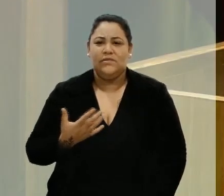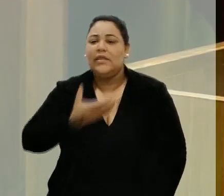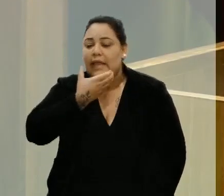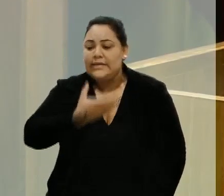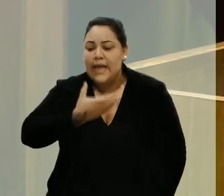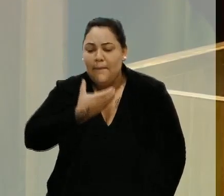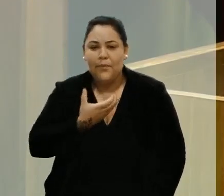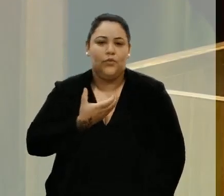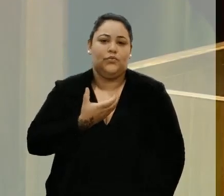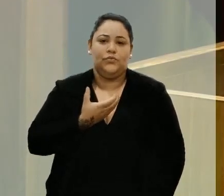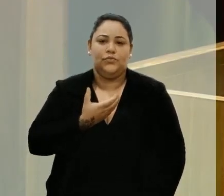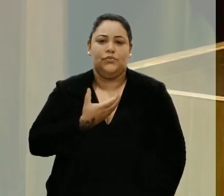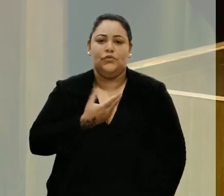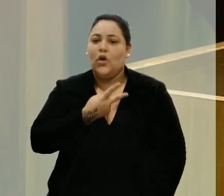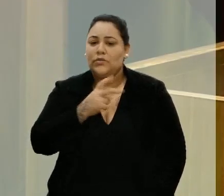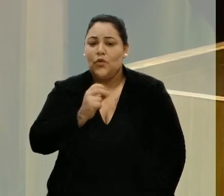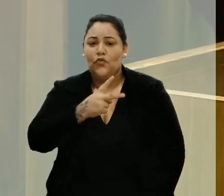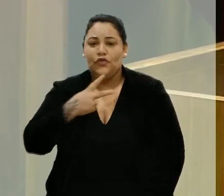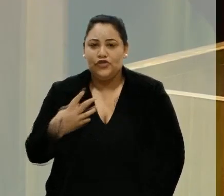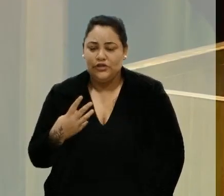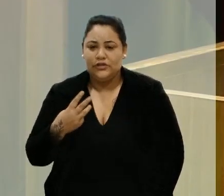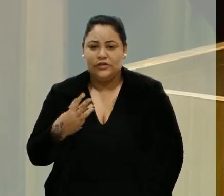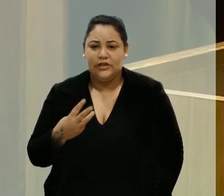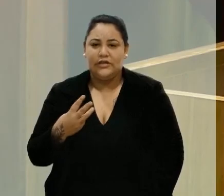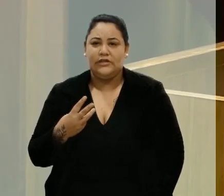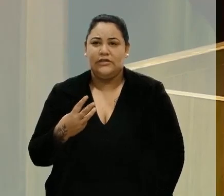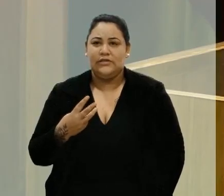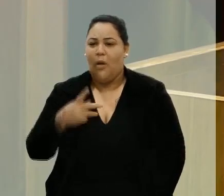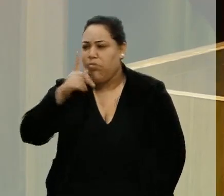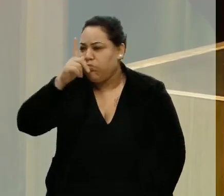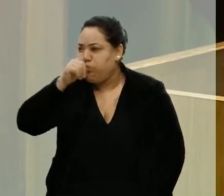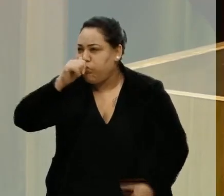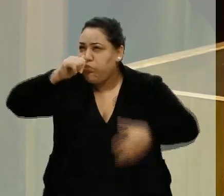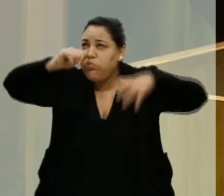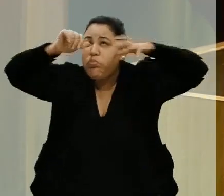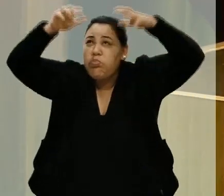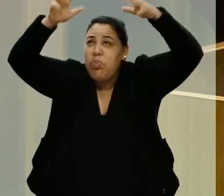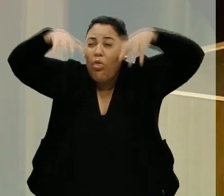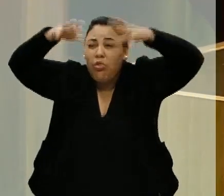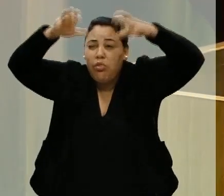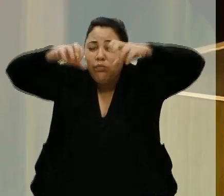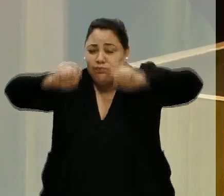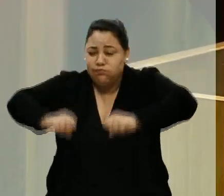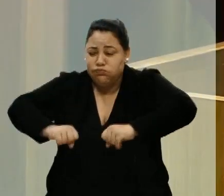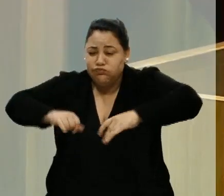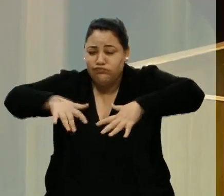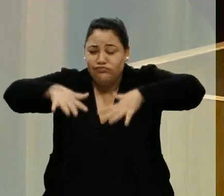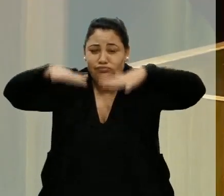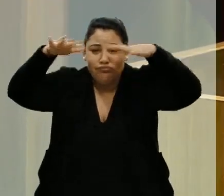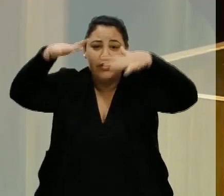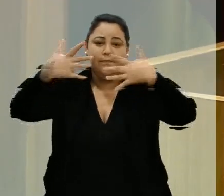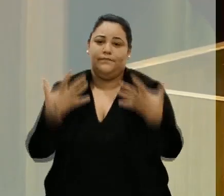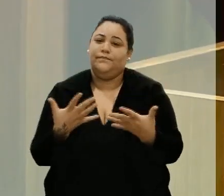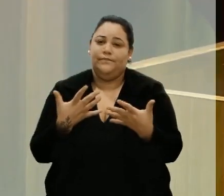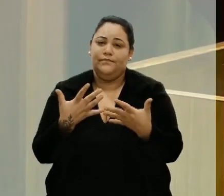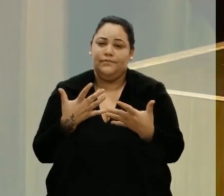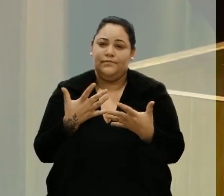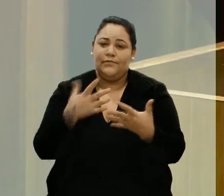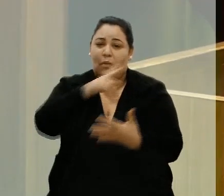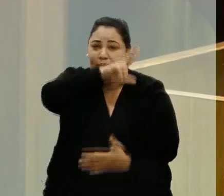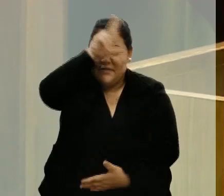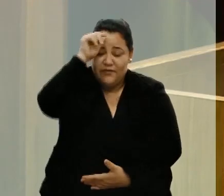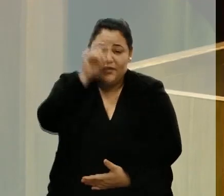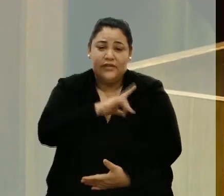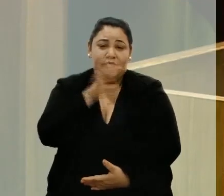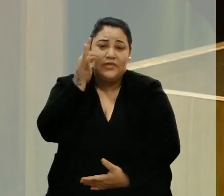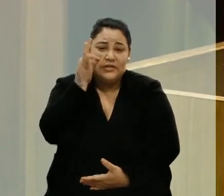dezembro de 2023, aqueles alagamentos, o prefeito esteve lá, secretários estiveram lá.